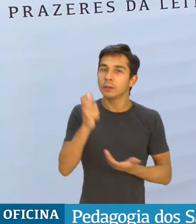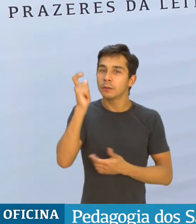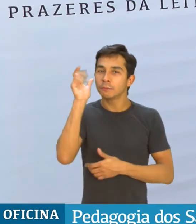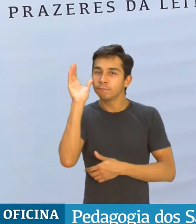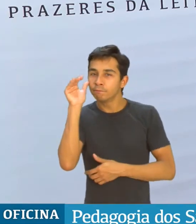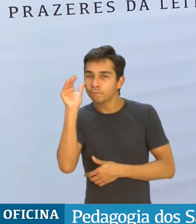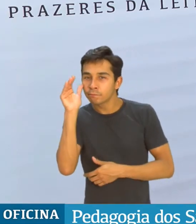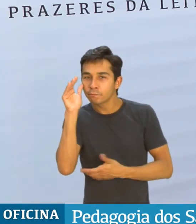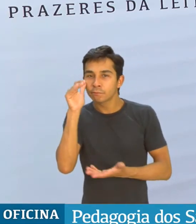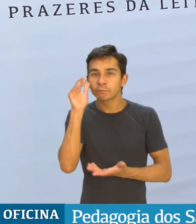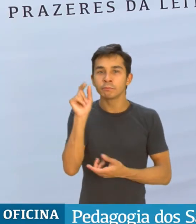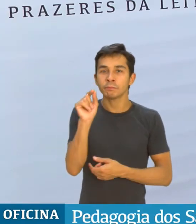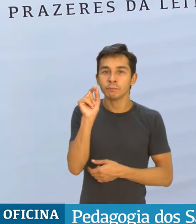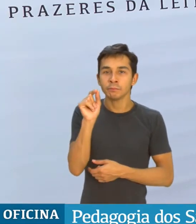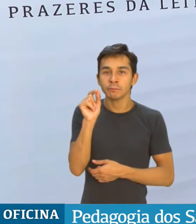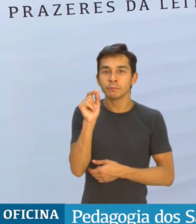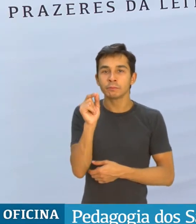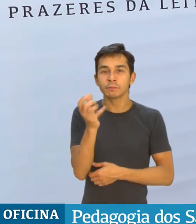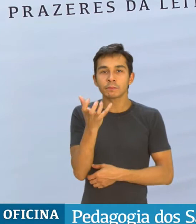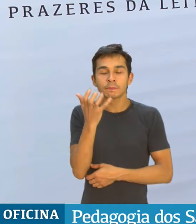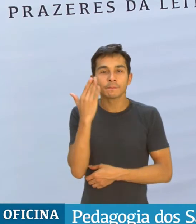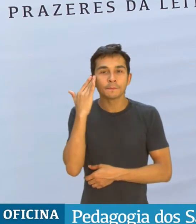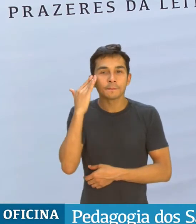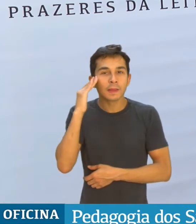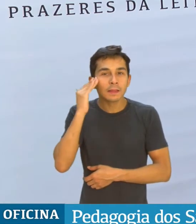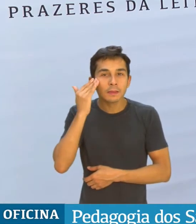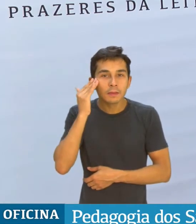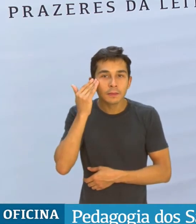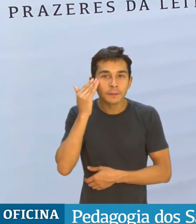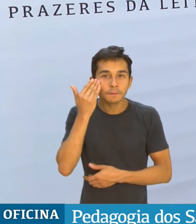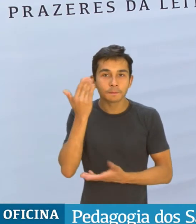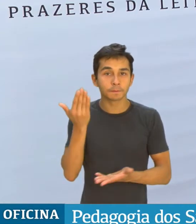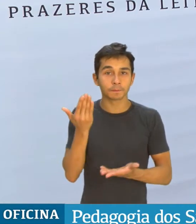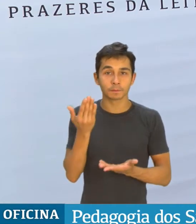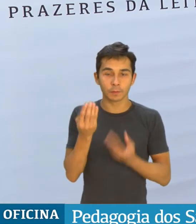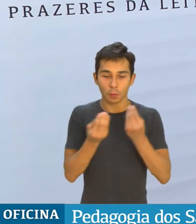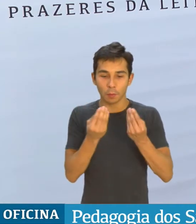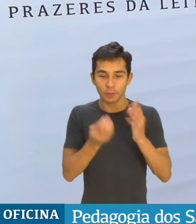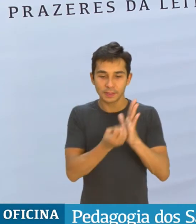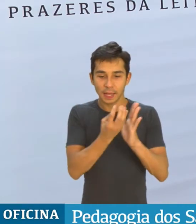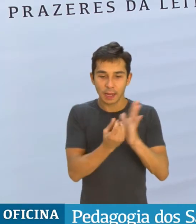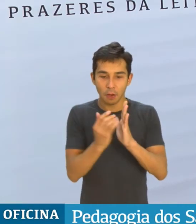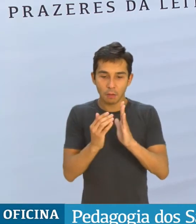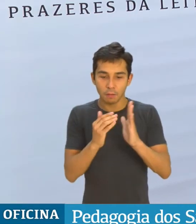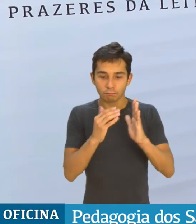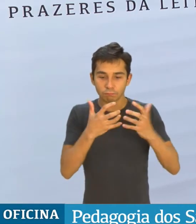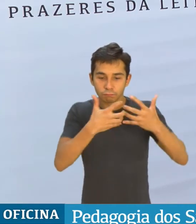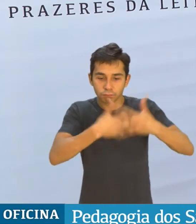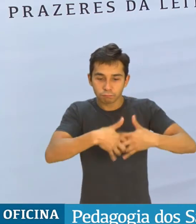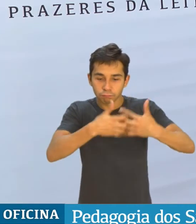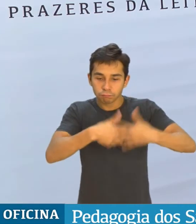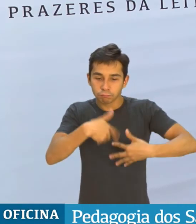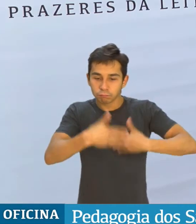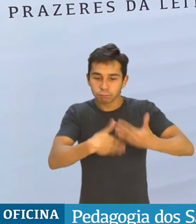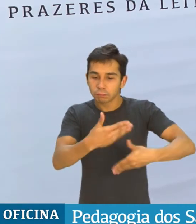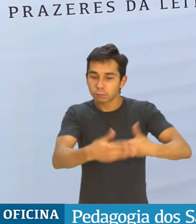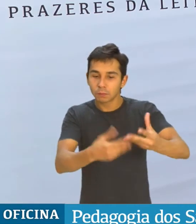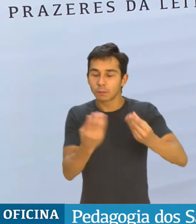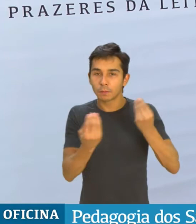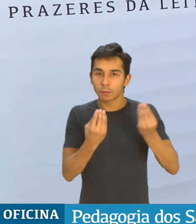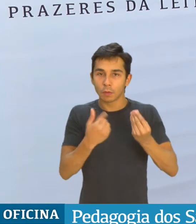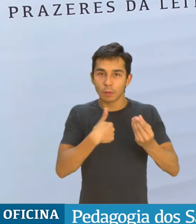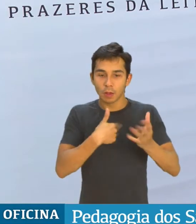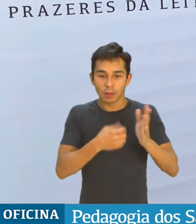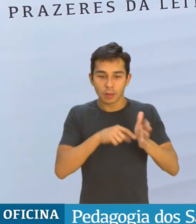curiosidade de entender um pouco esses mecanismos, né? A forma que eu utilizei para